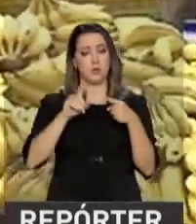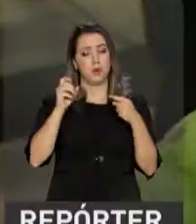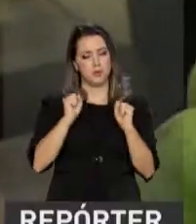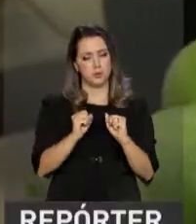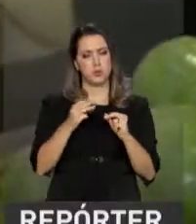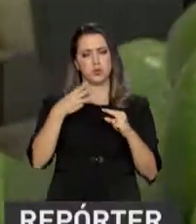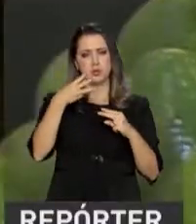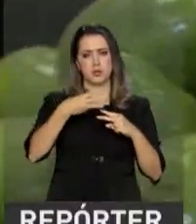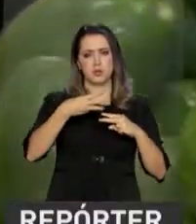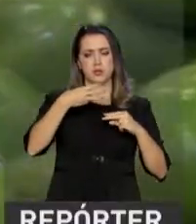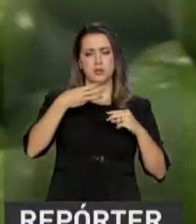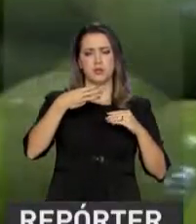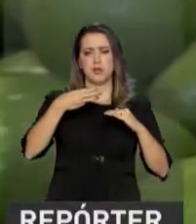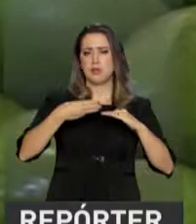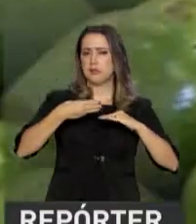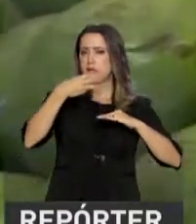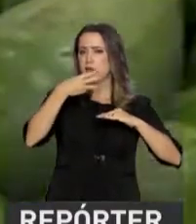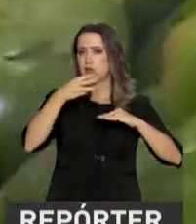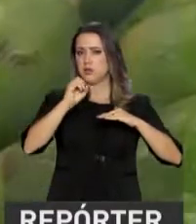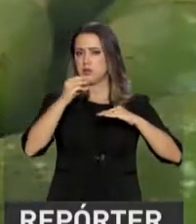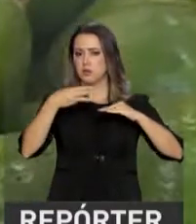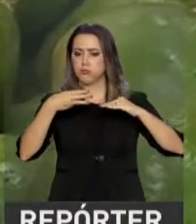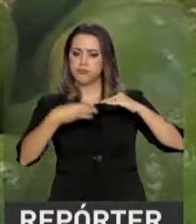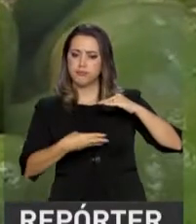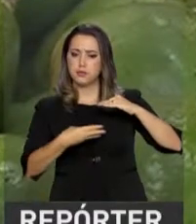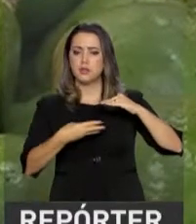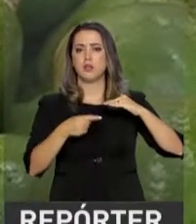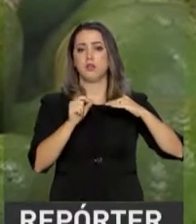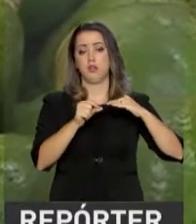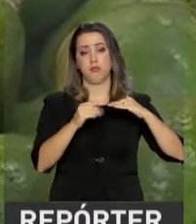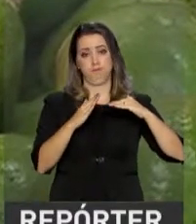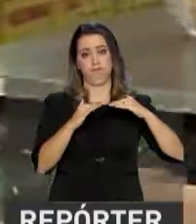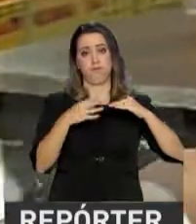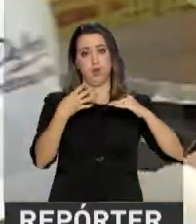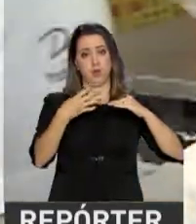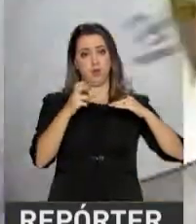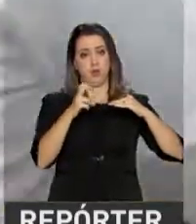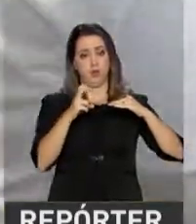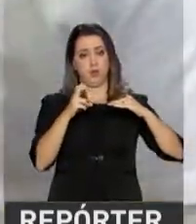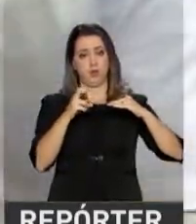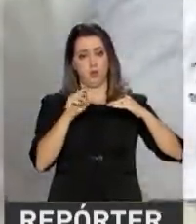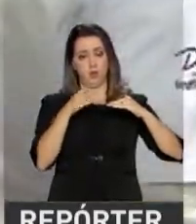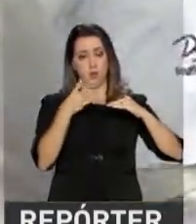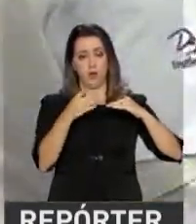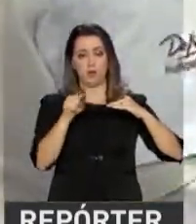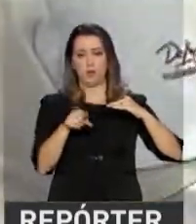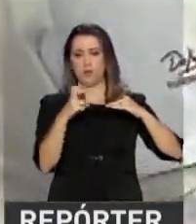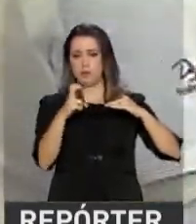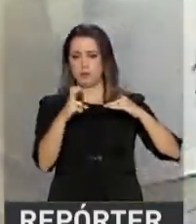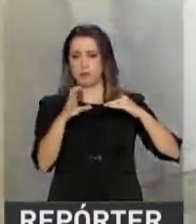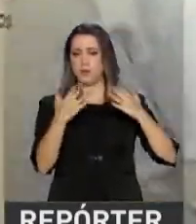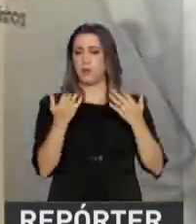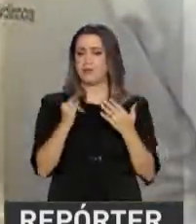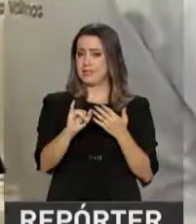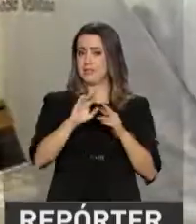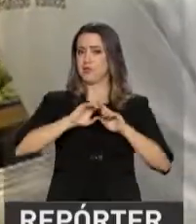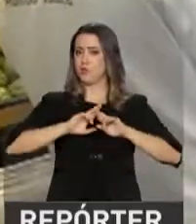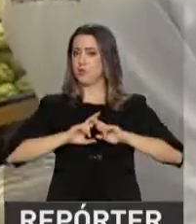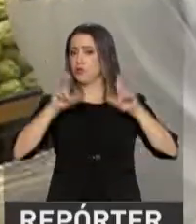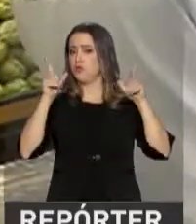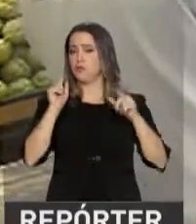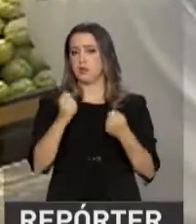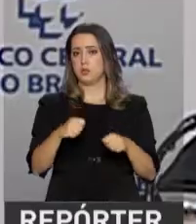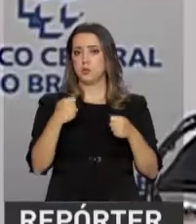e 6%. Quando a taxa fica fora desse intervalo, o Banco Central envia uma carta ao ministro da Fazenda